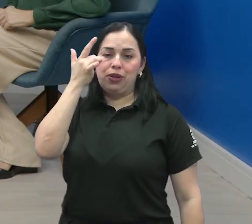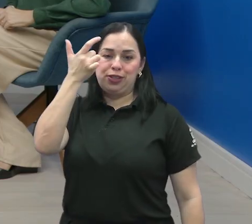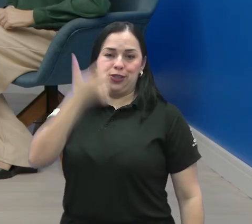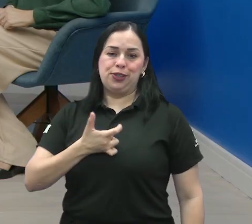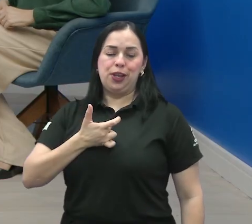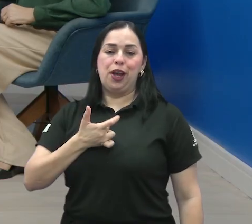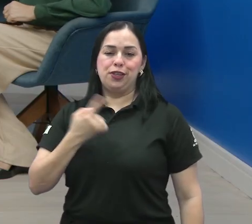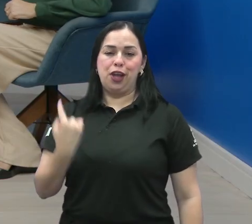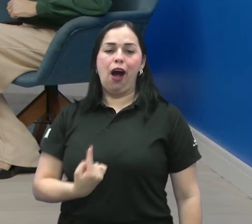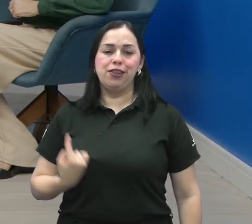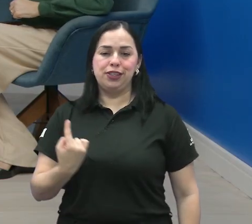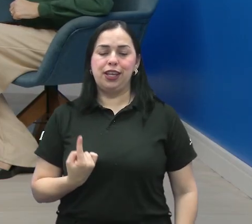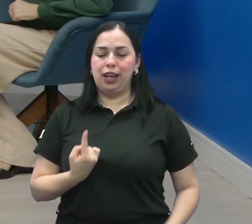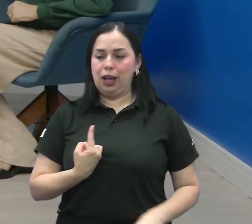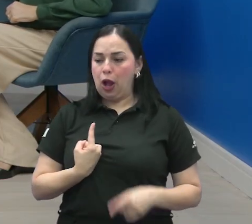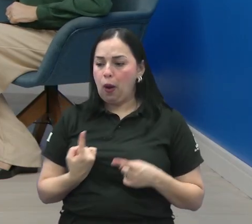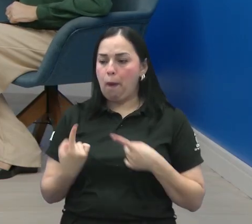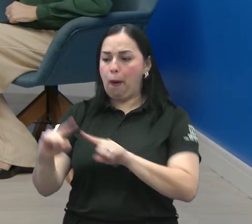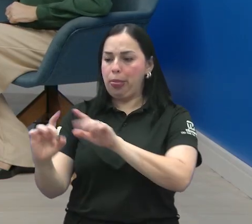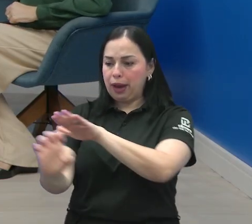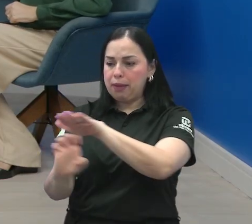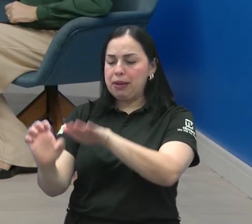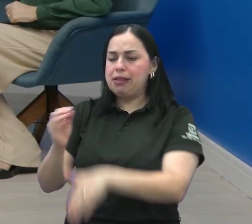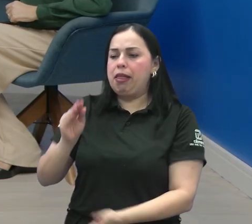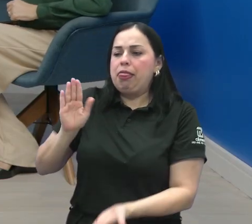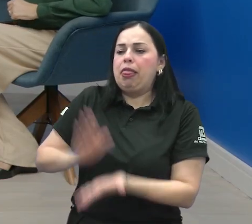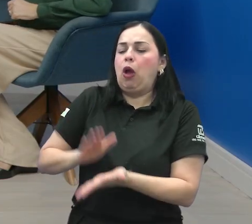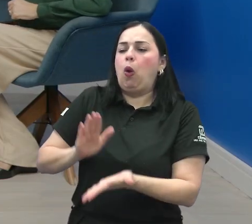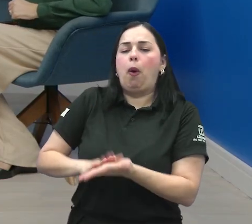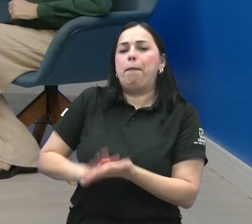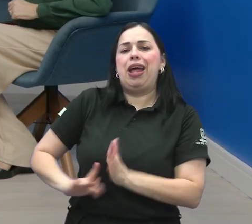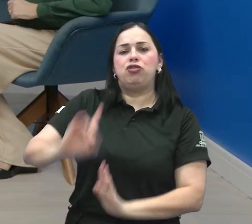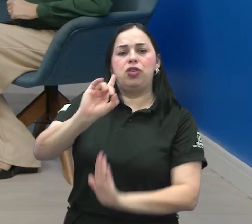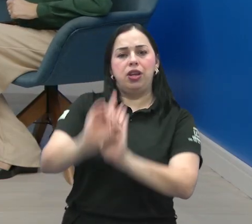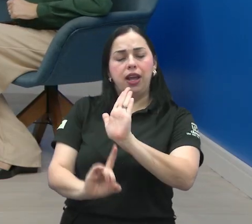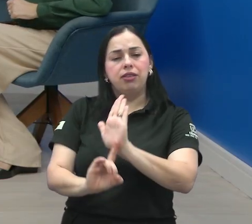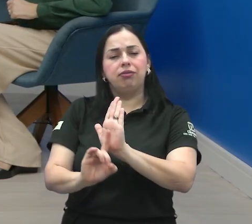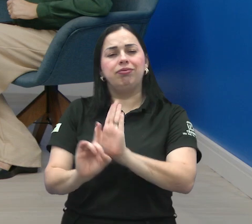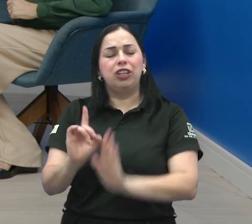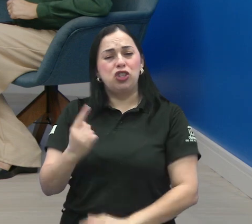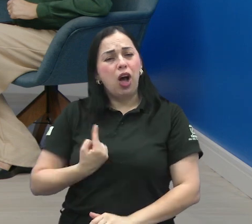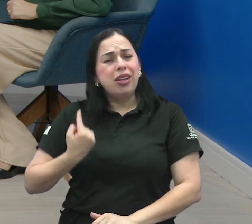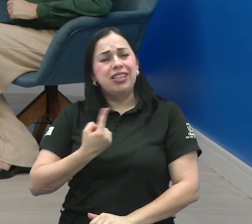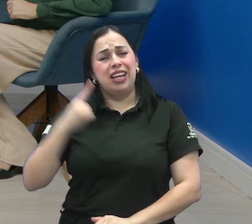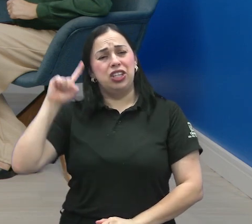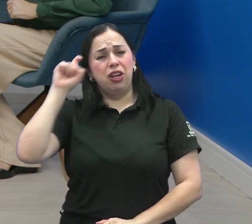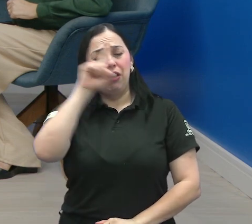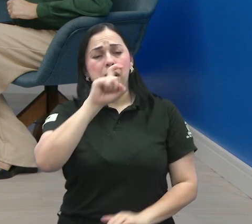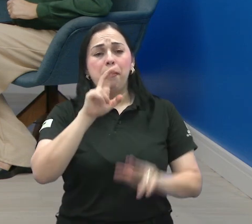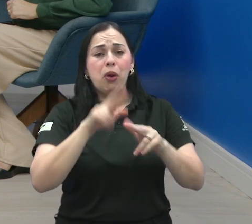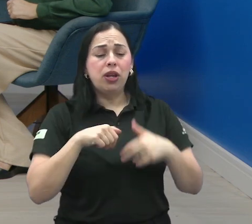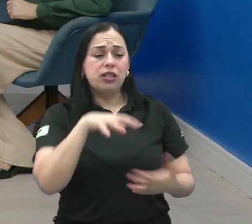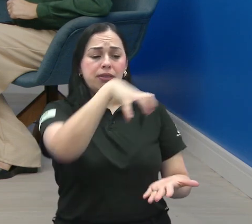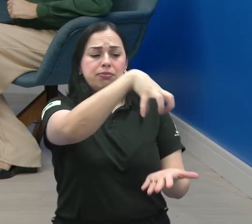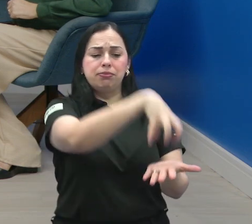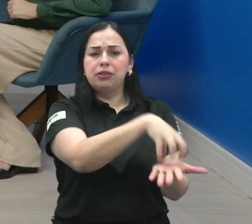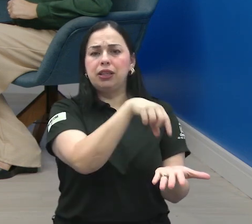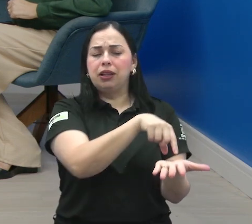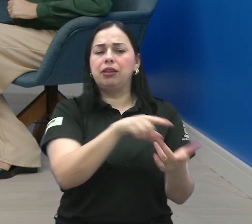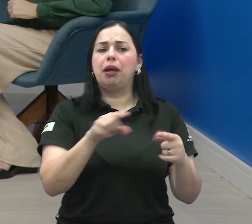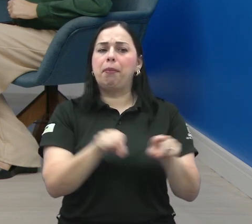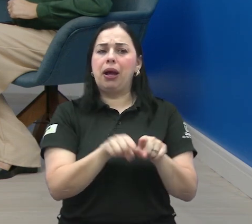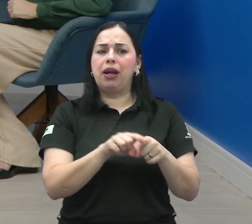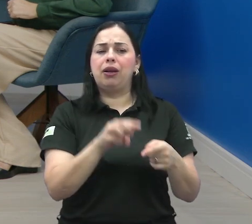sozinho, lutar contra uma empresa, buscar os seus direitos. Por isso que é importante existir também essas agências reguladoras, até